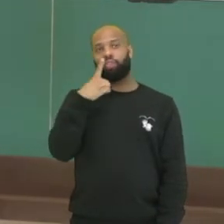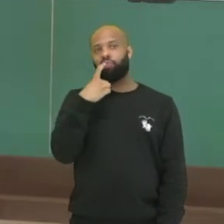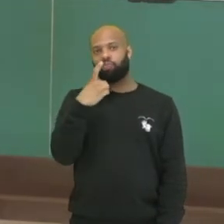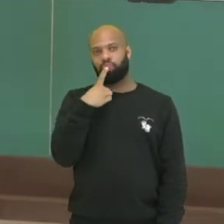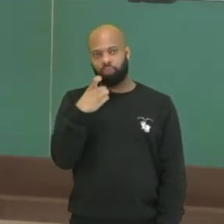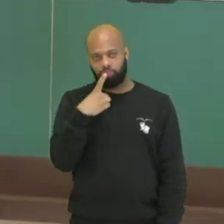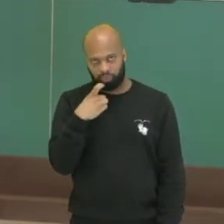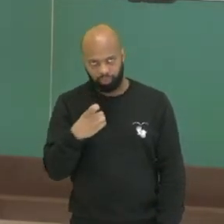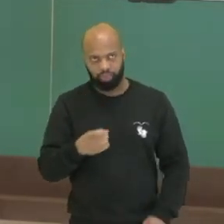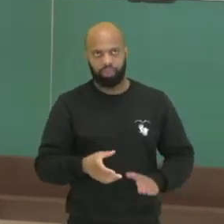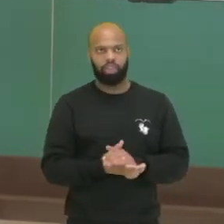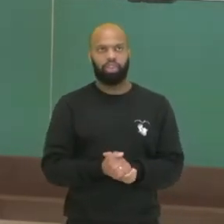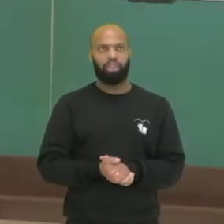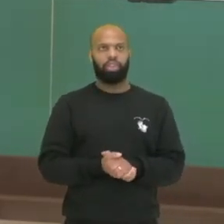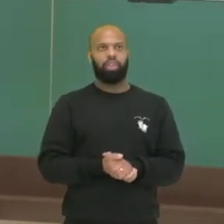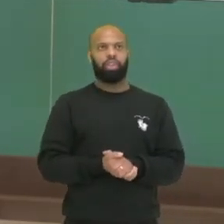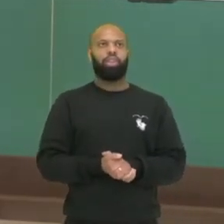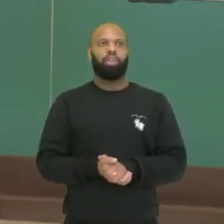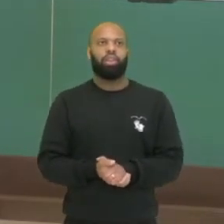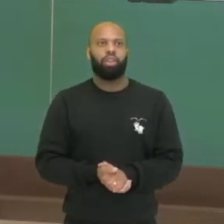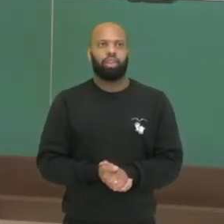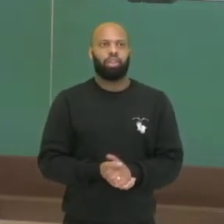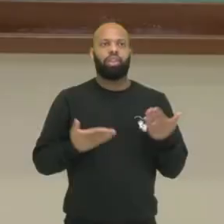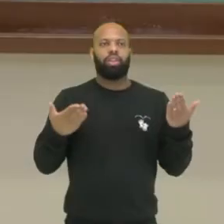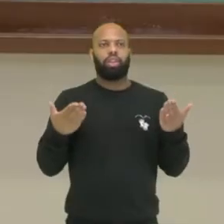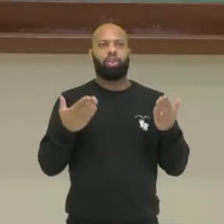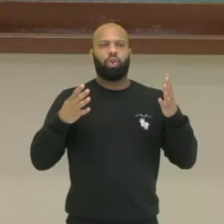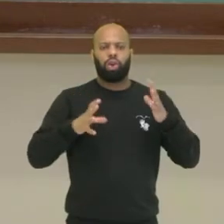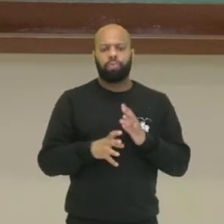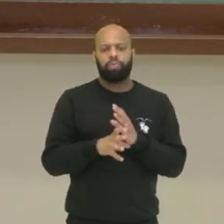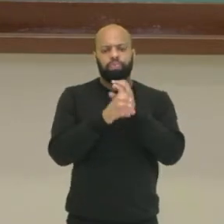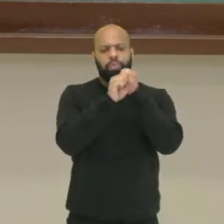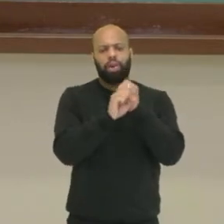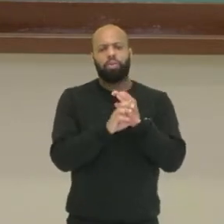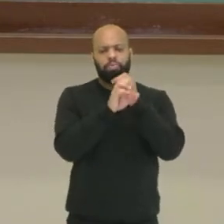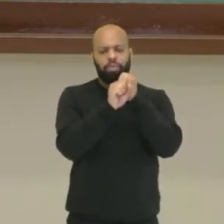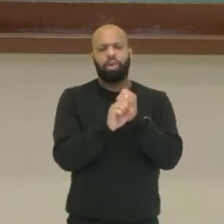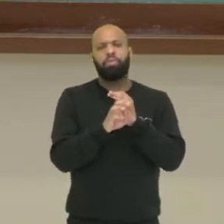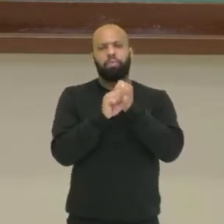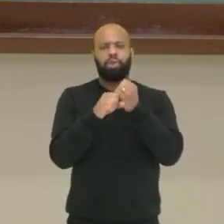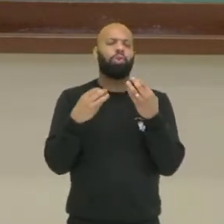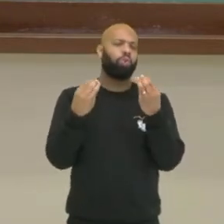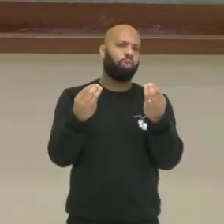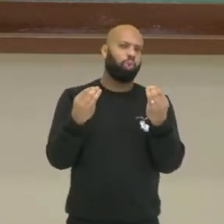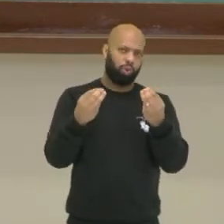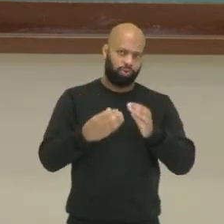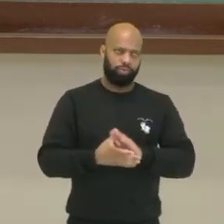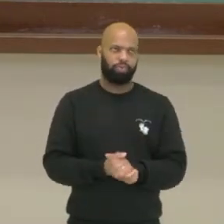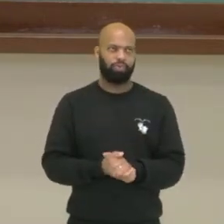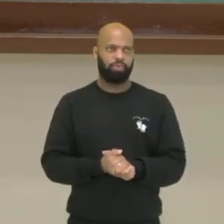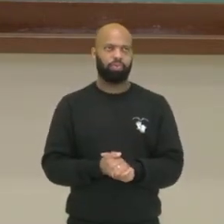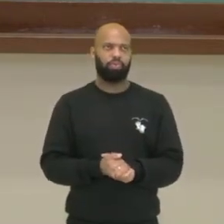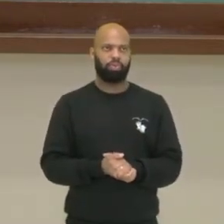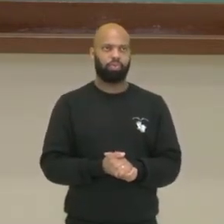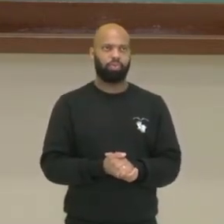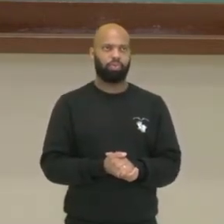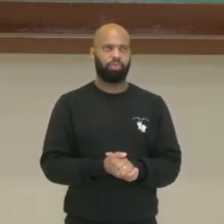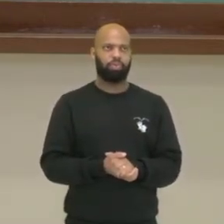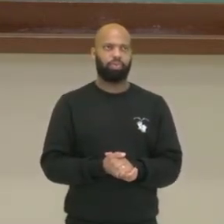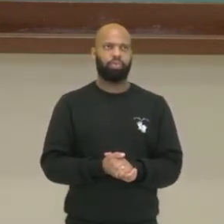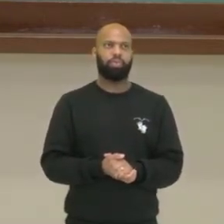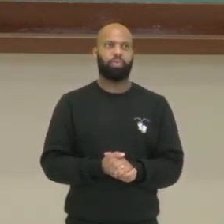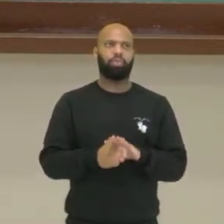ficará vermelha. Como que é realizado a pontuação ali na